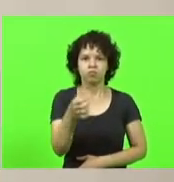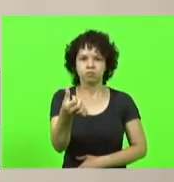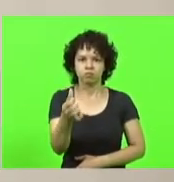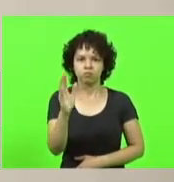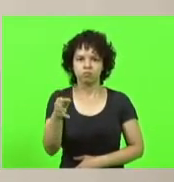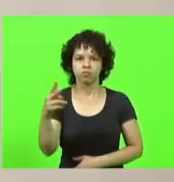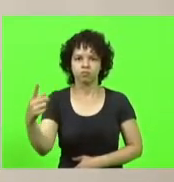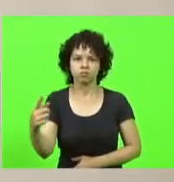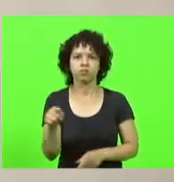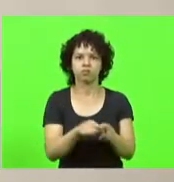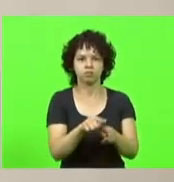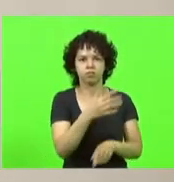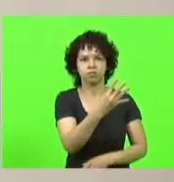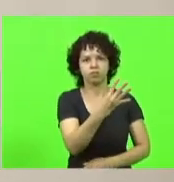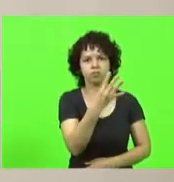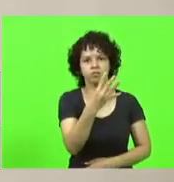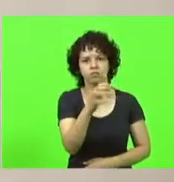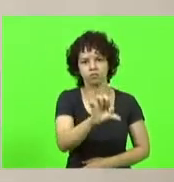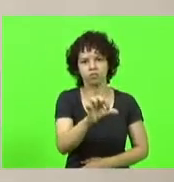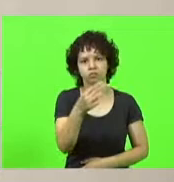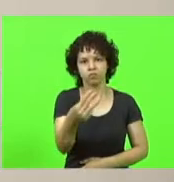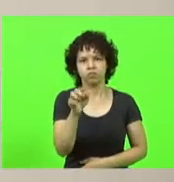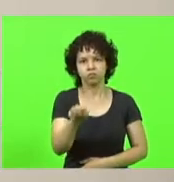447.6/2021 e Projeto de Lei